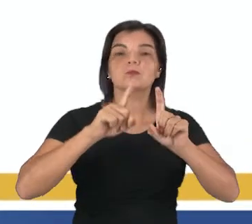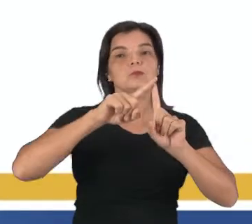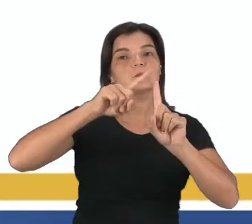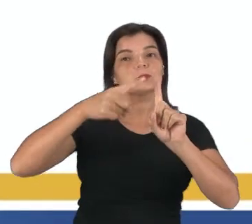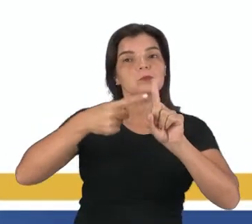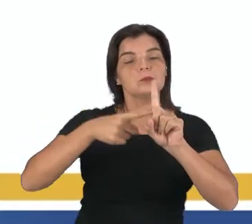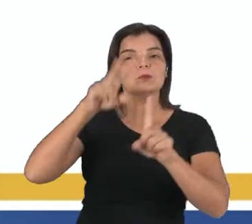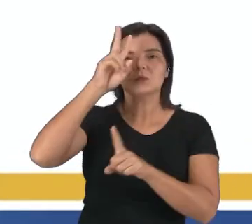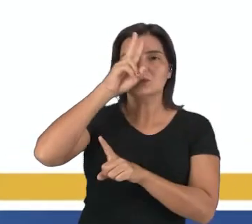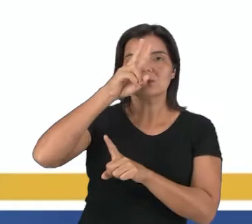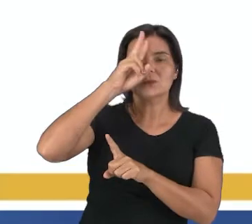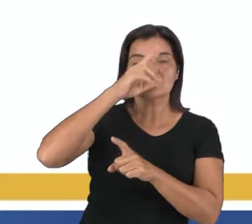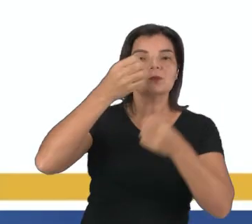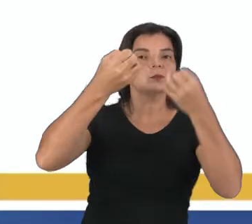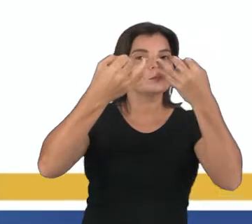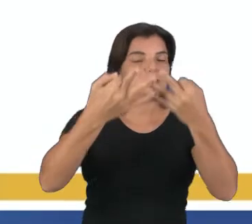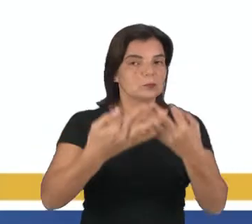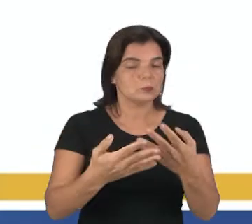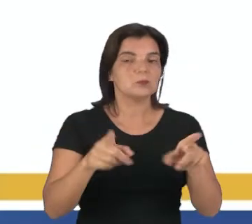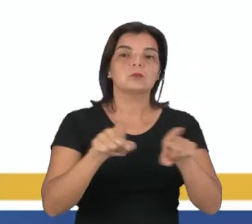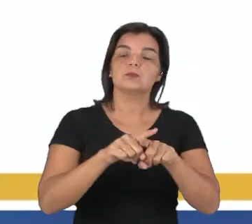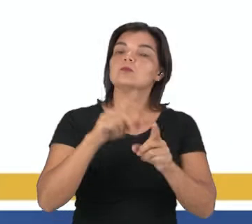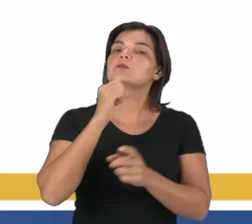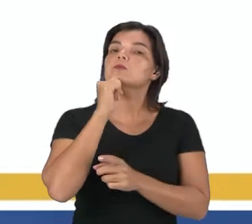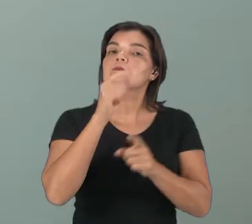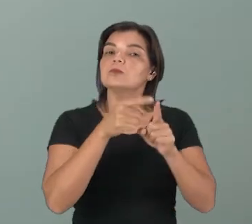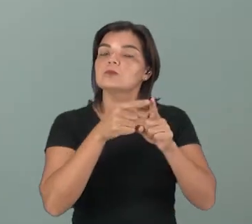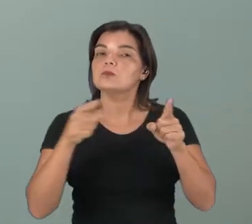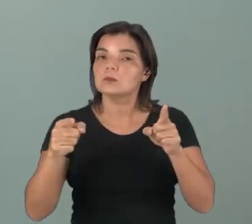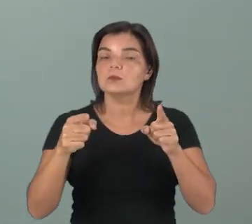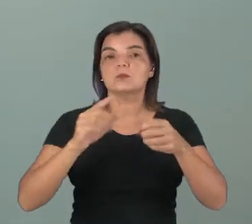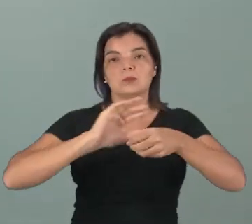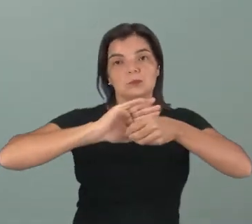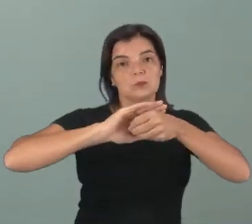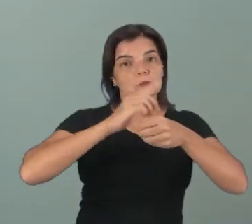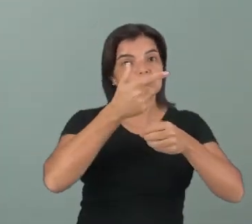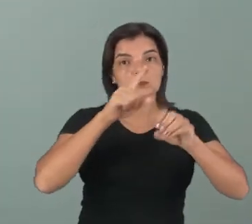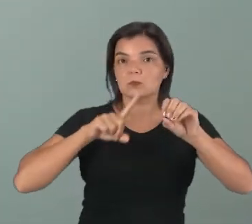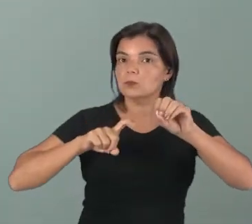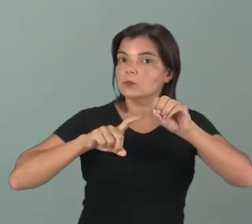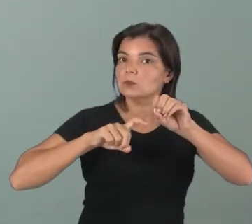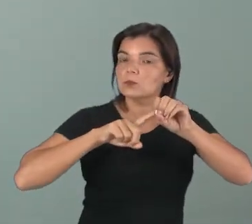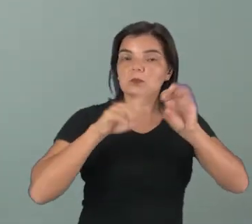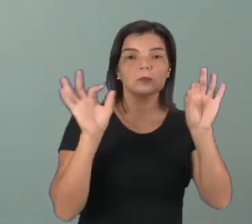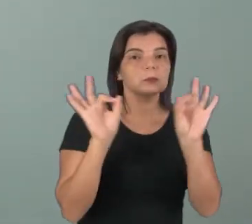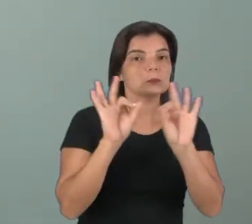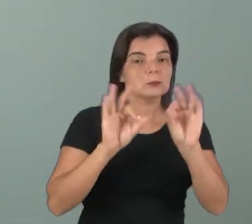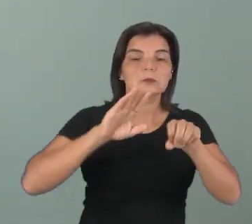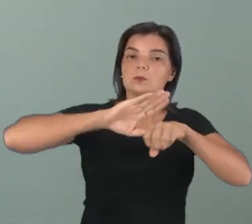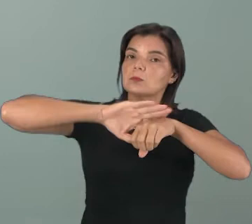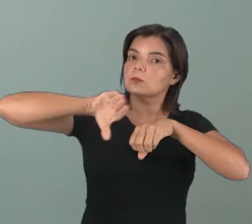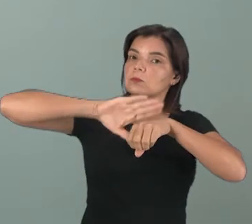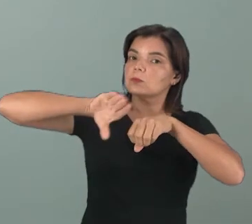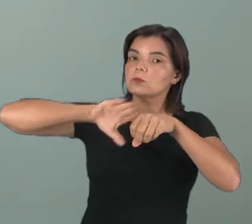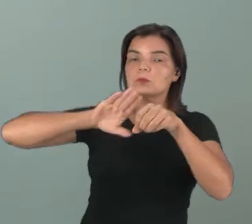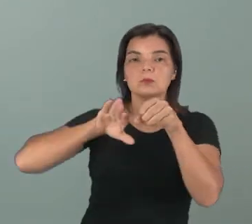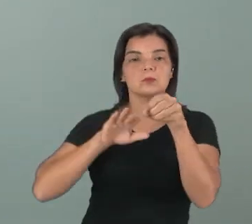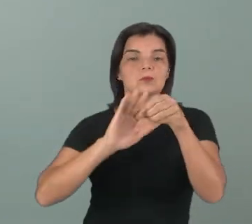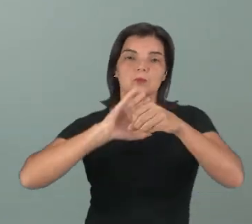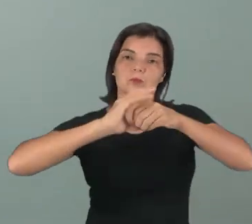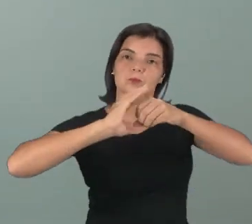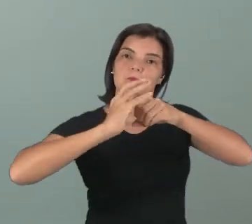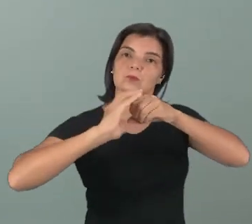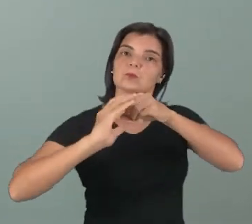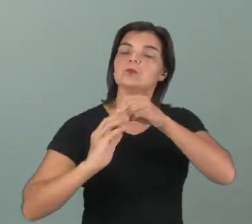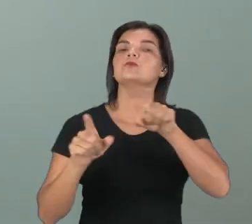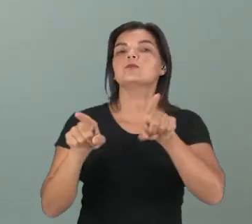gestação. Lembra que eu falei ainda há pouco, durante o ciclo menstrual, o que ocorre? Porque não houve aí a fecundação, por não ter ocorrido a